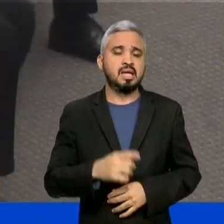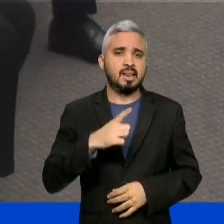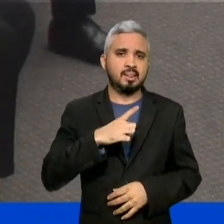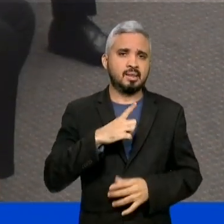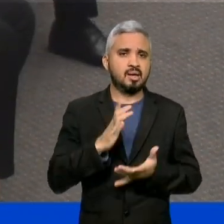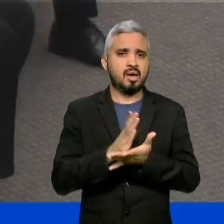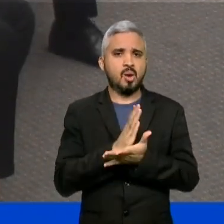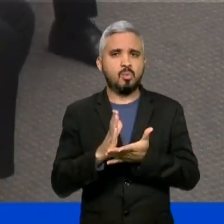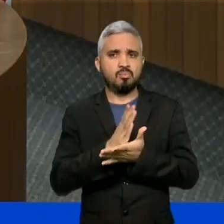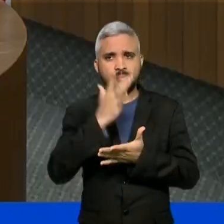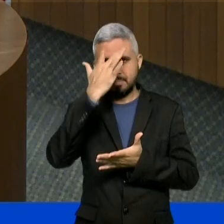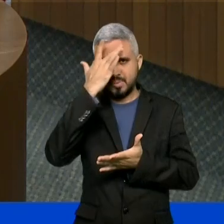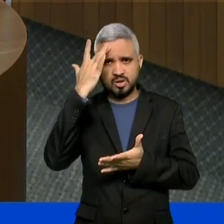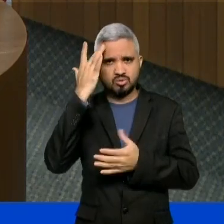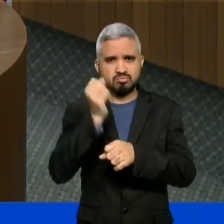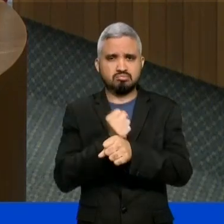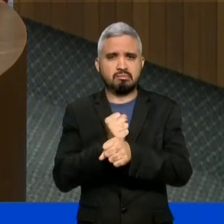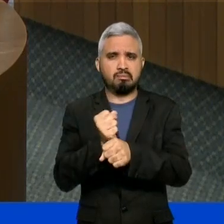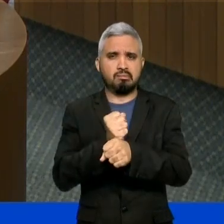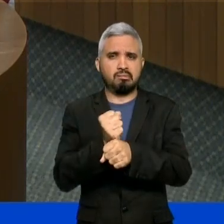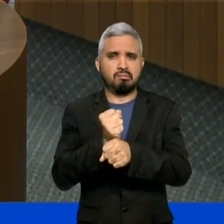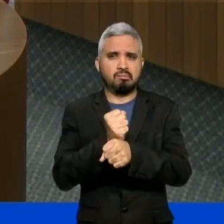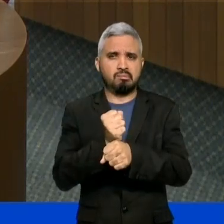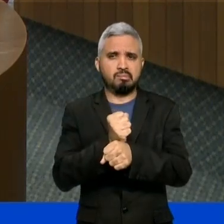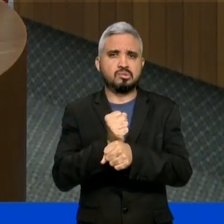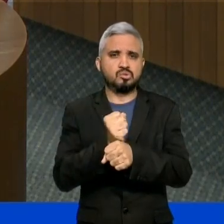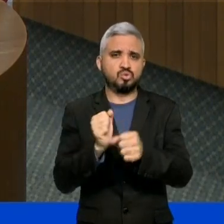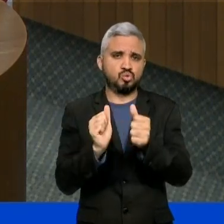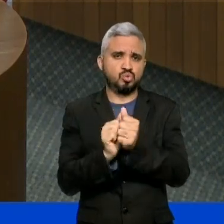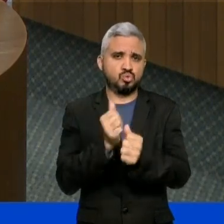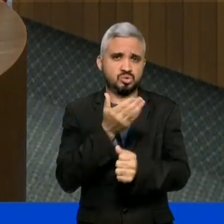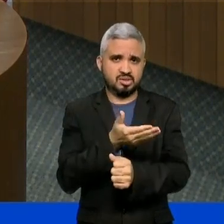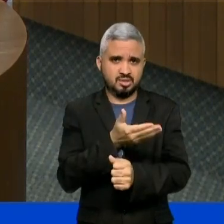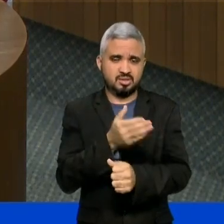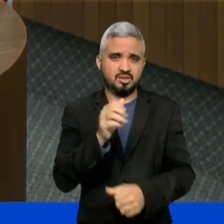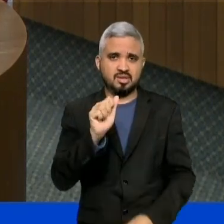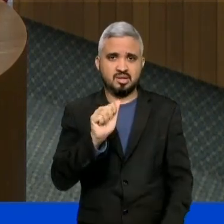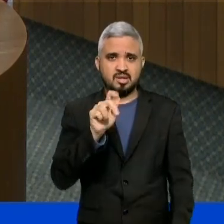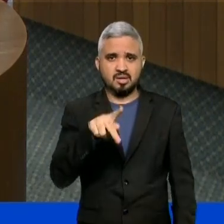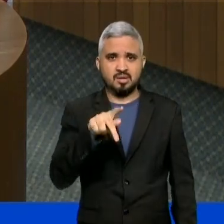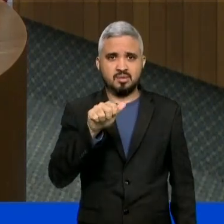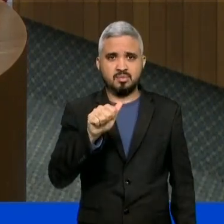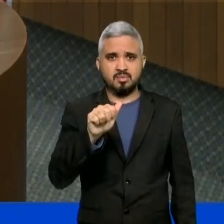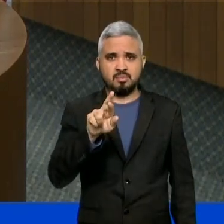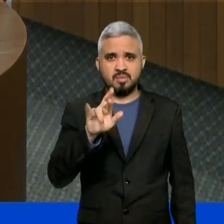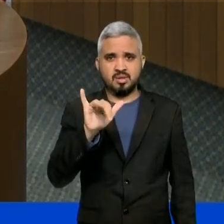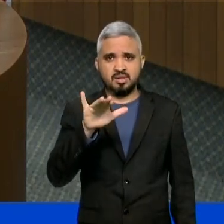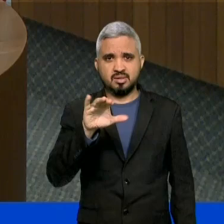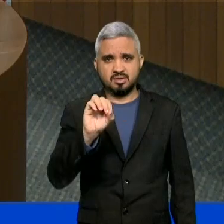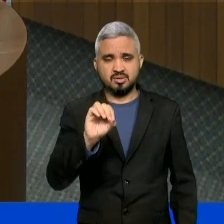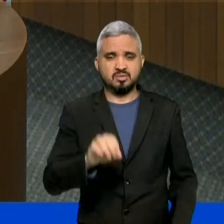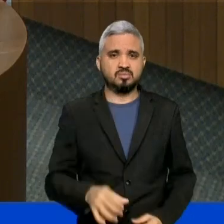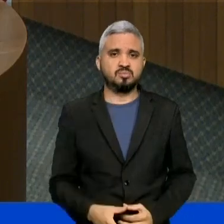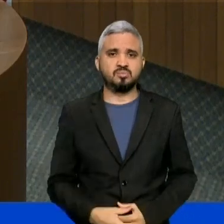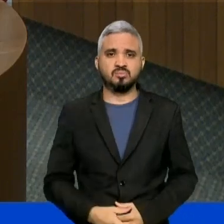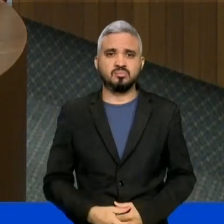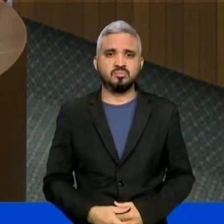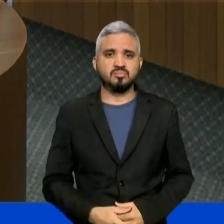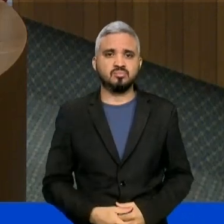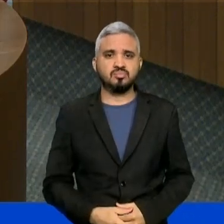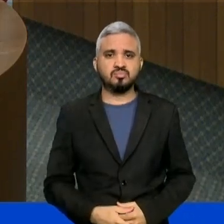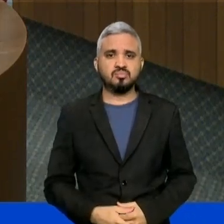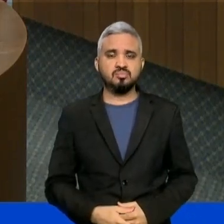Aparício. O Aparício, ele conseguiu ter um envolvimento político, ter um envolvimento administrativo com o